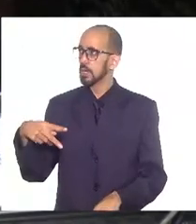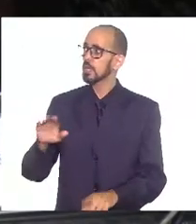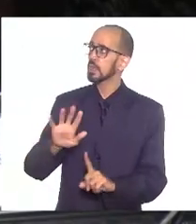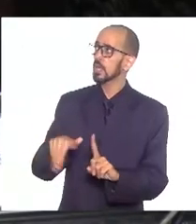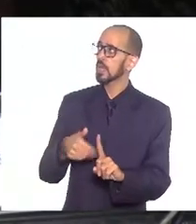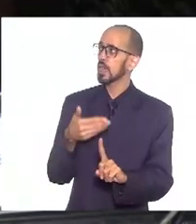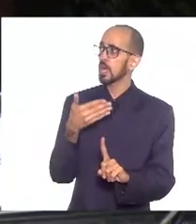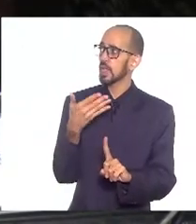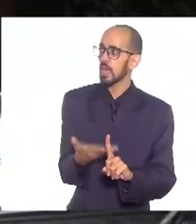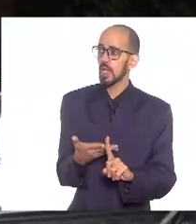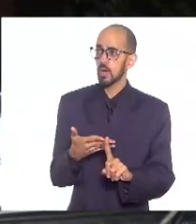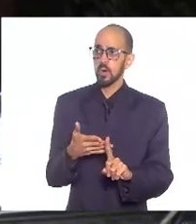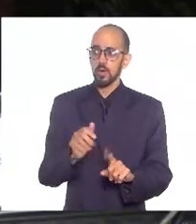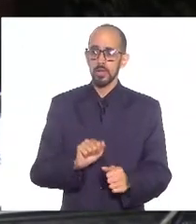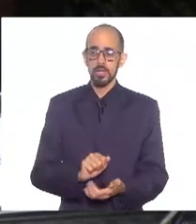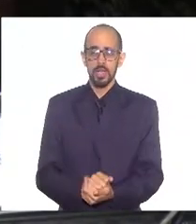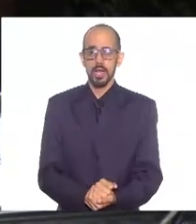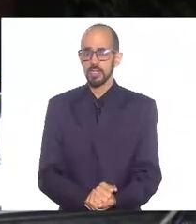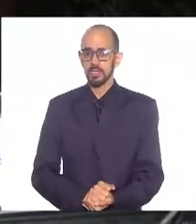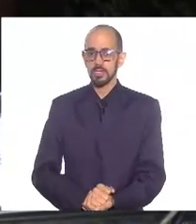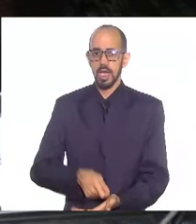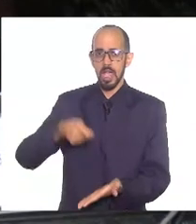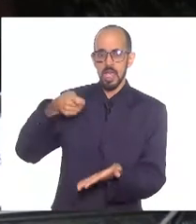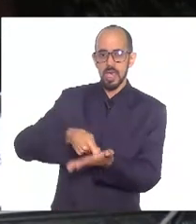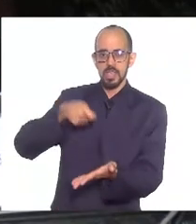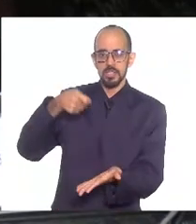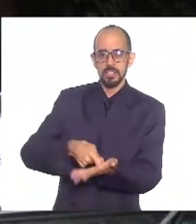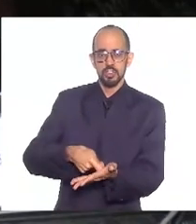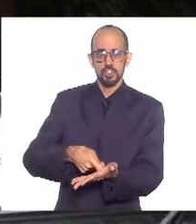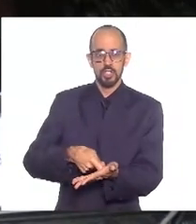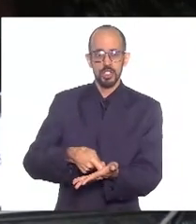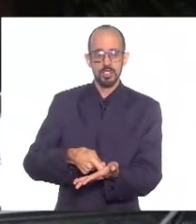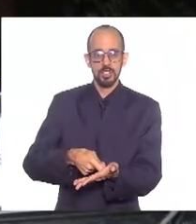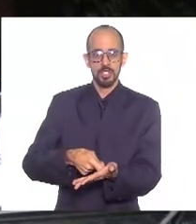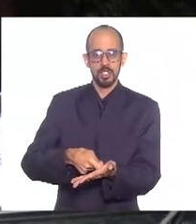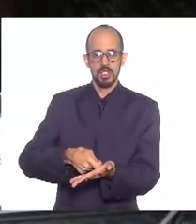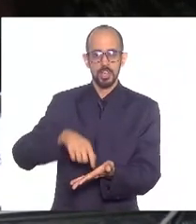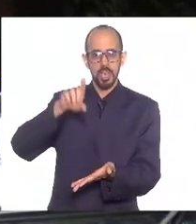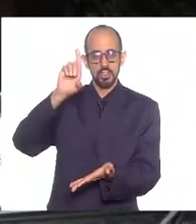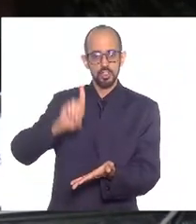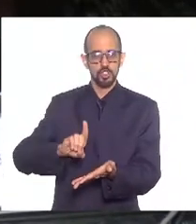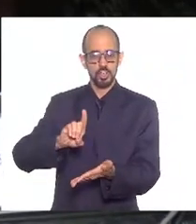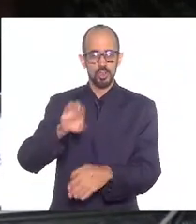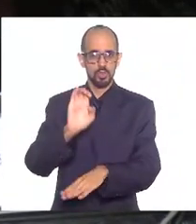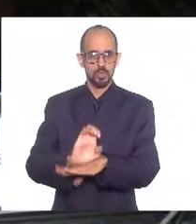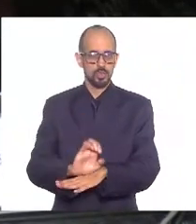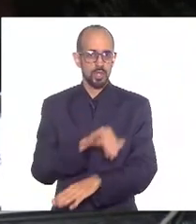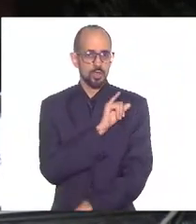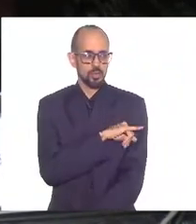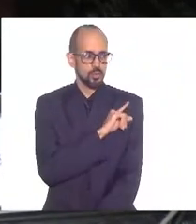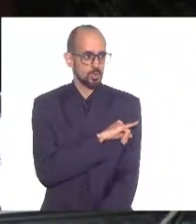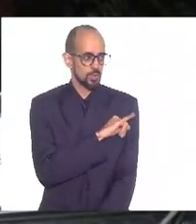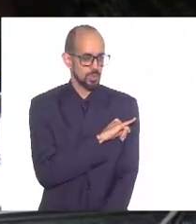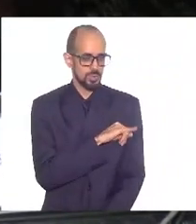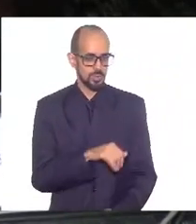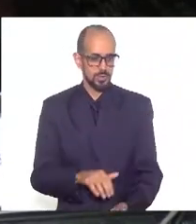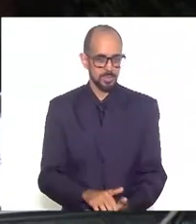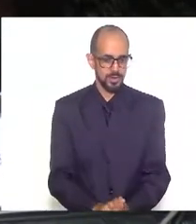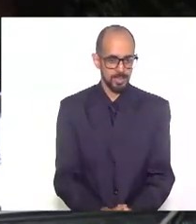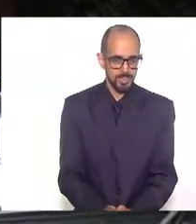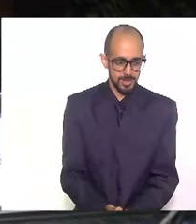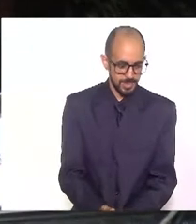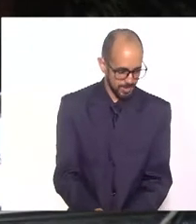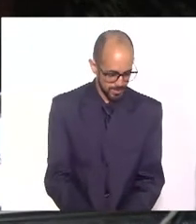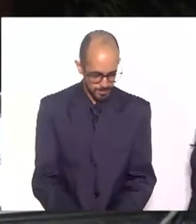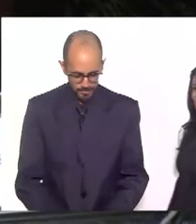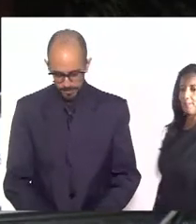que temos que evoluir na cobrança do que é de direito do Estado do Rio de Janeiro e, mais uma vez,